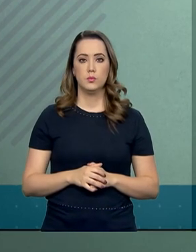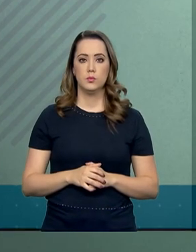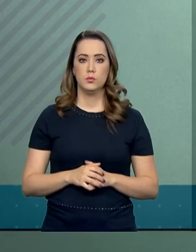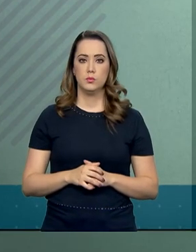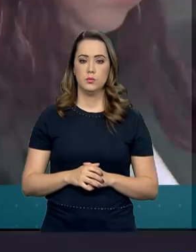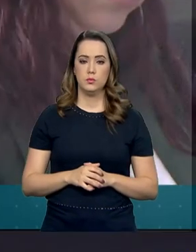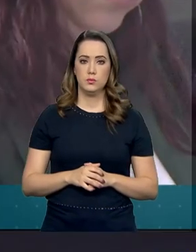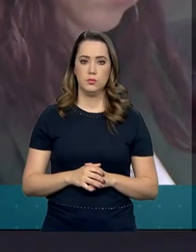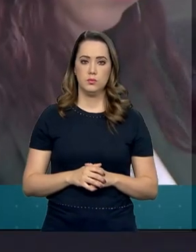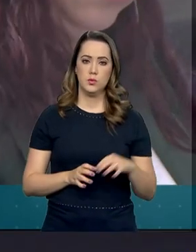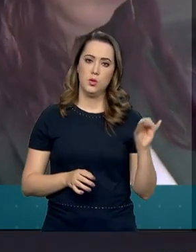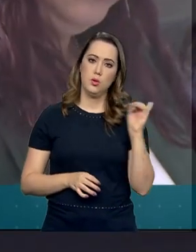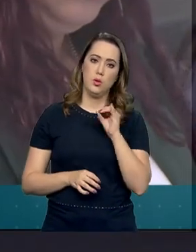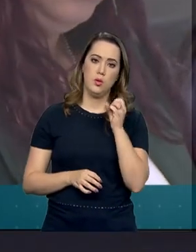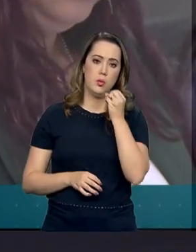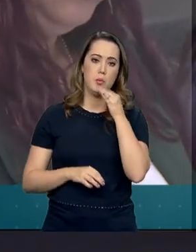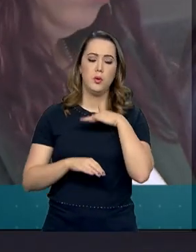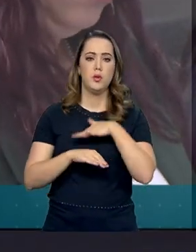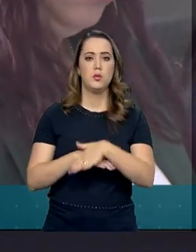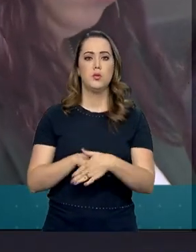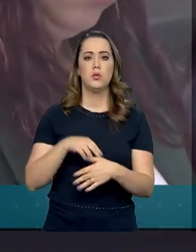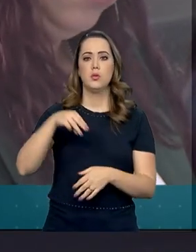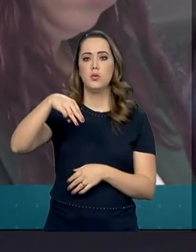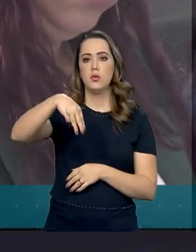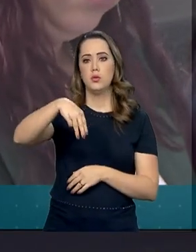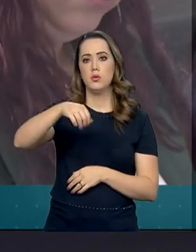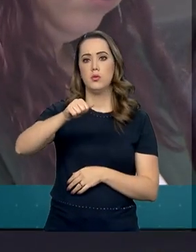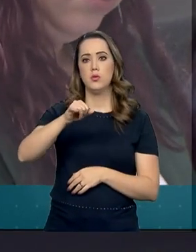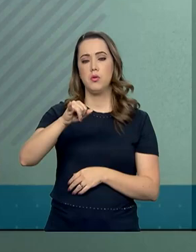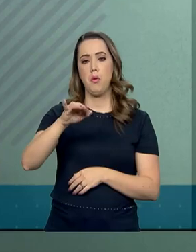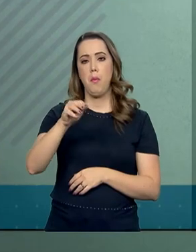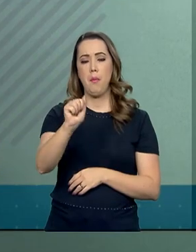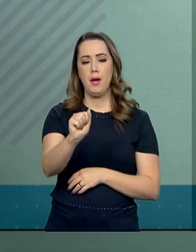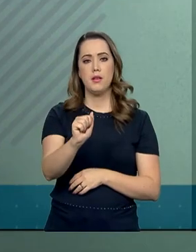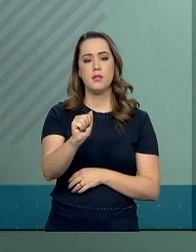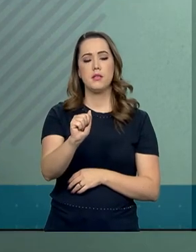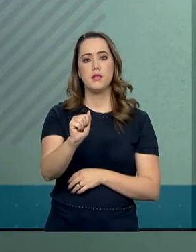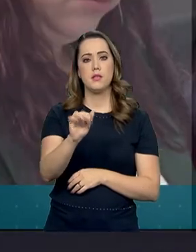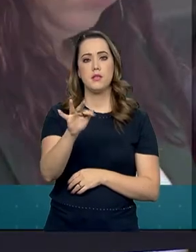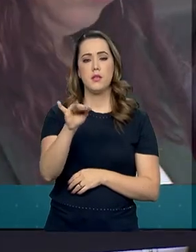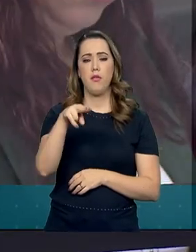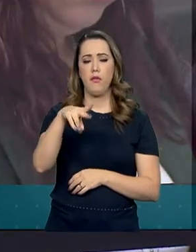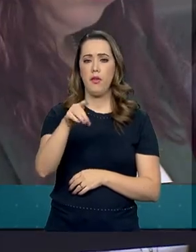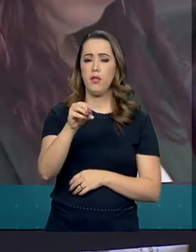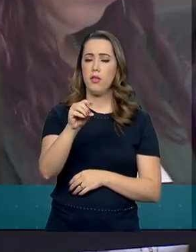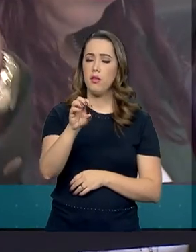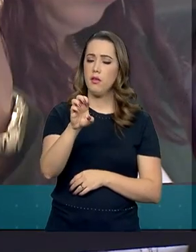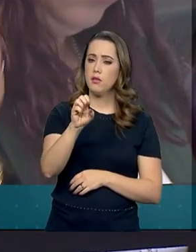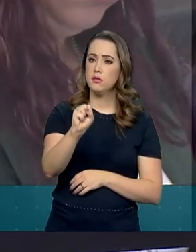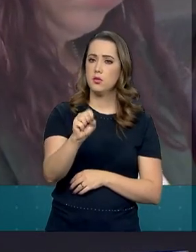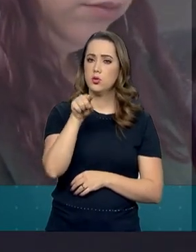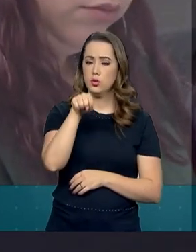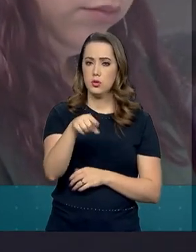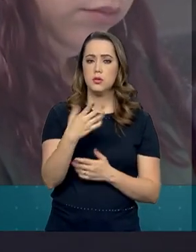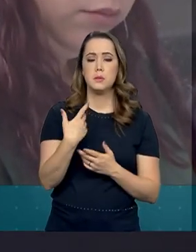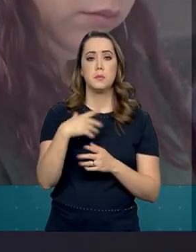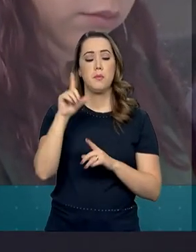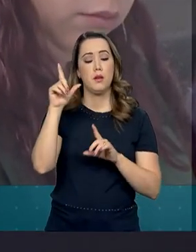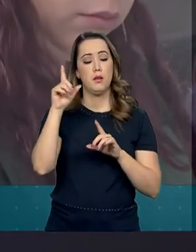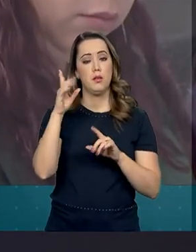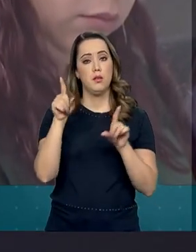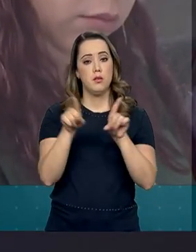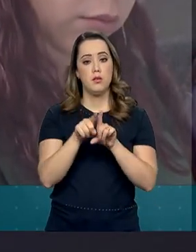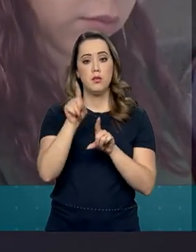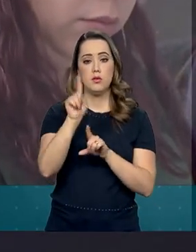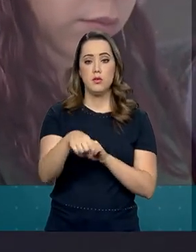à noite o porta voz mas terminais da tv voz do brasil gosto de vc e comentou que mais tarde que adiante deve ser publicado um documento